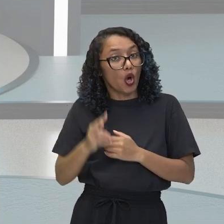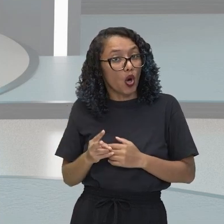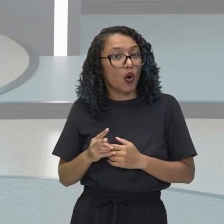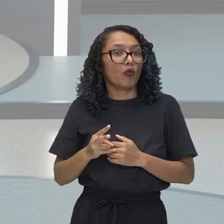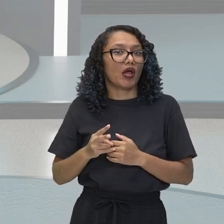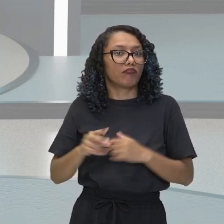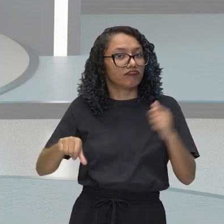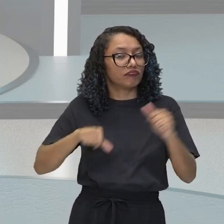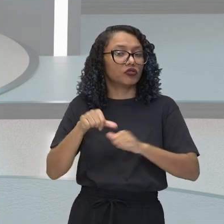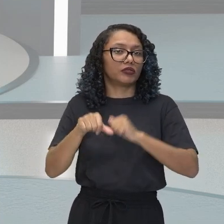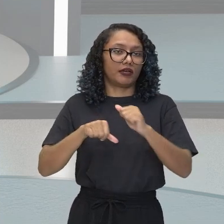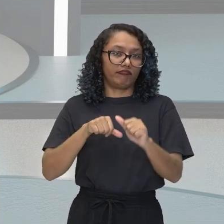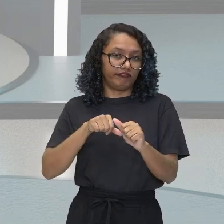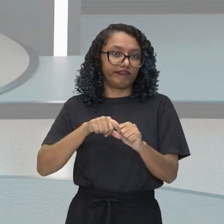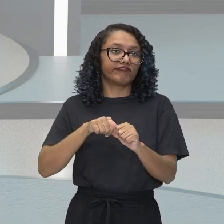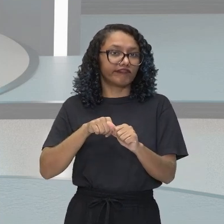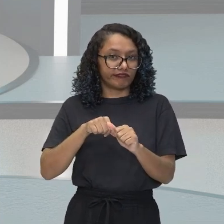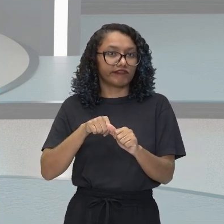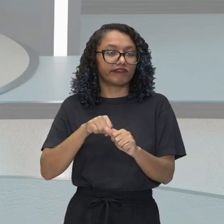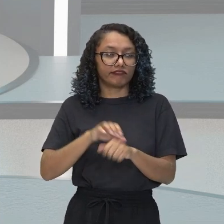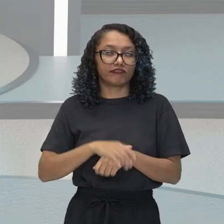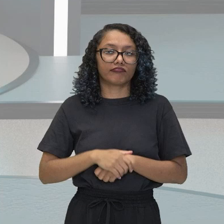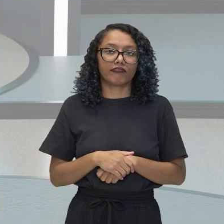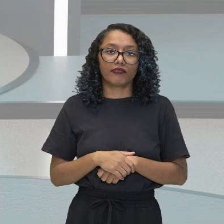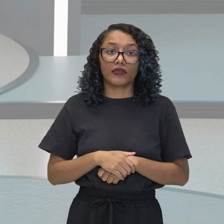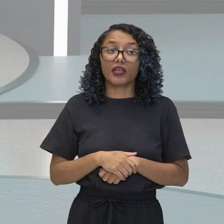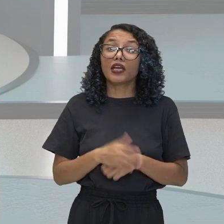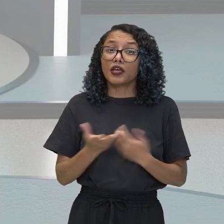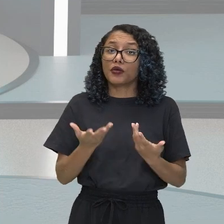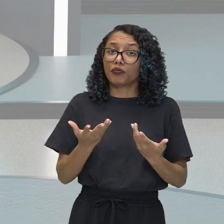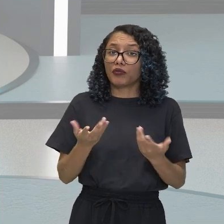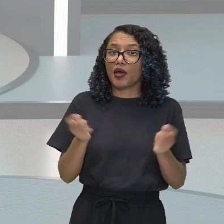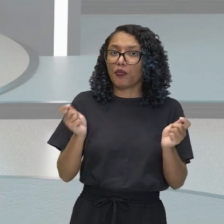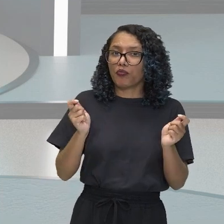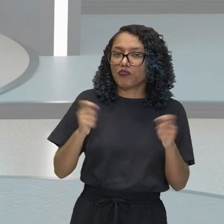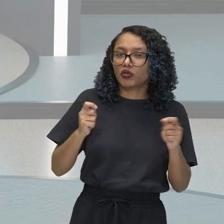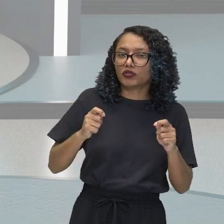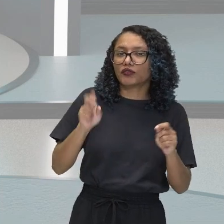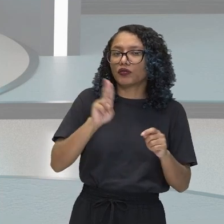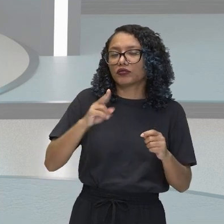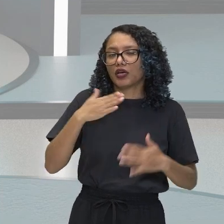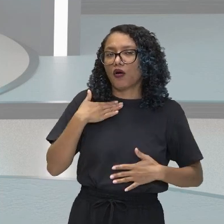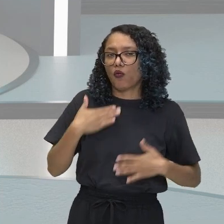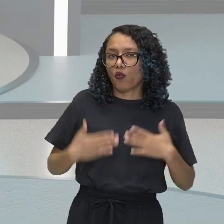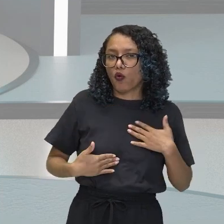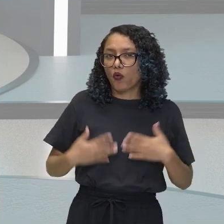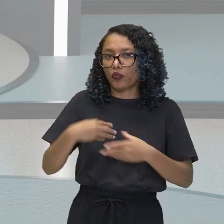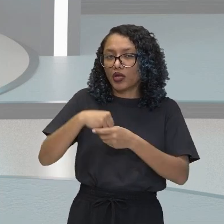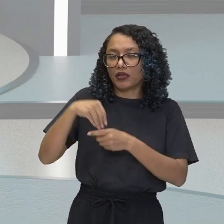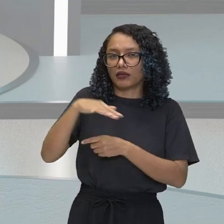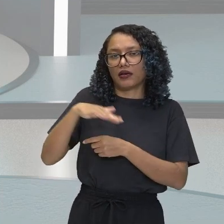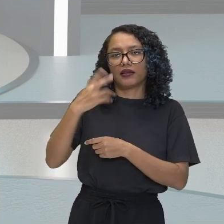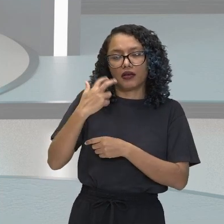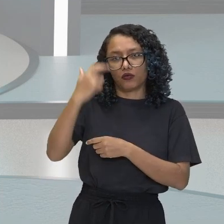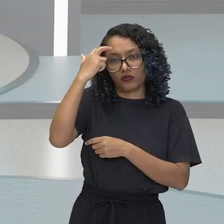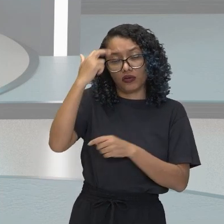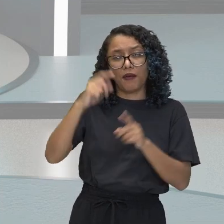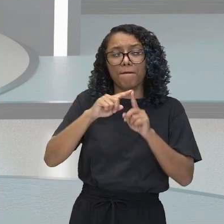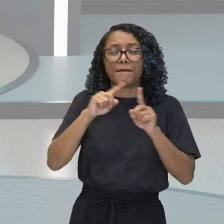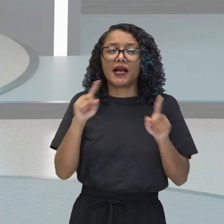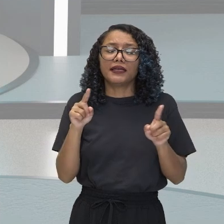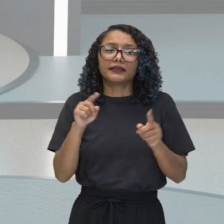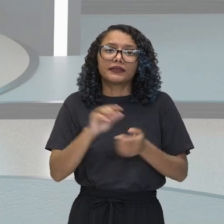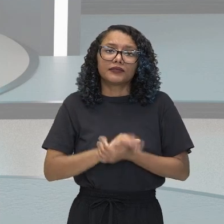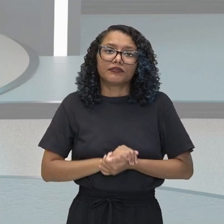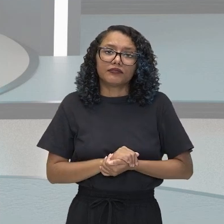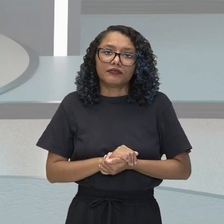ele manifesta essa questão cultural. Mas vocês também já devem ter visto esse estudo do corpo e da